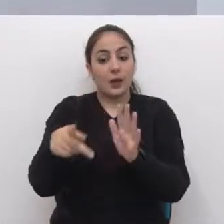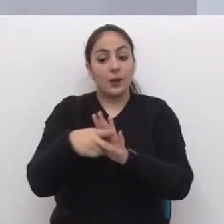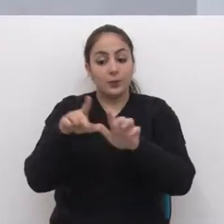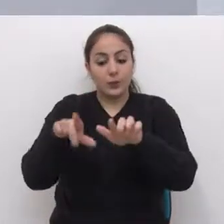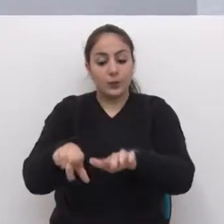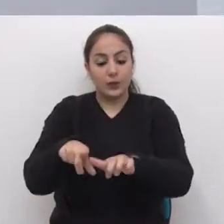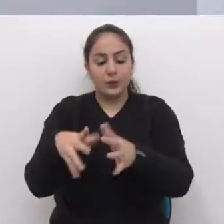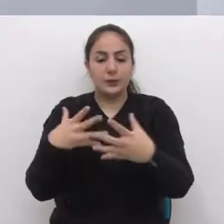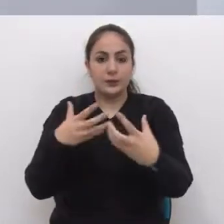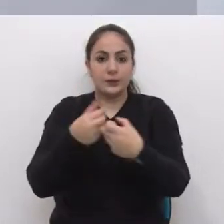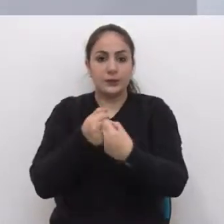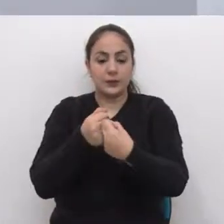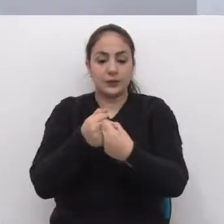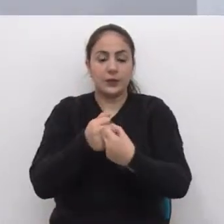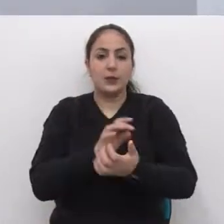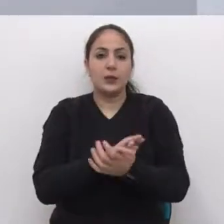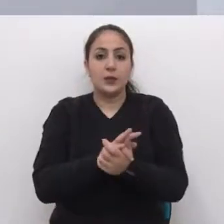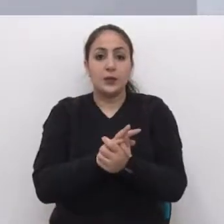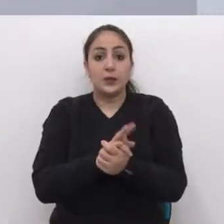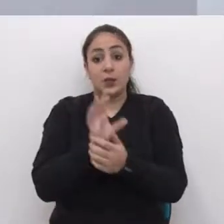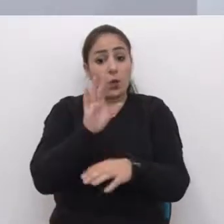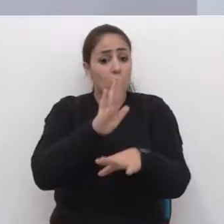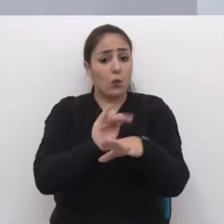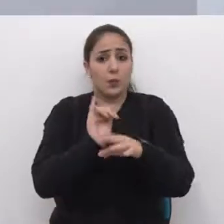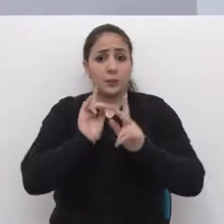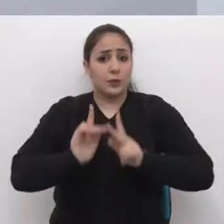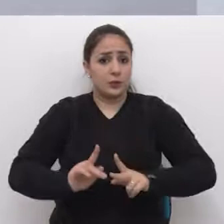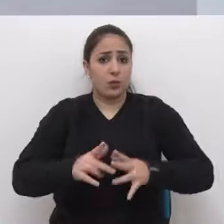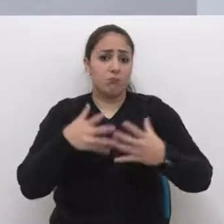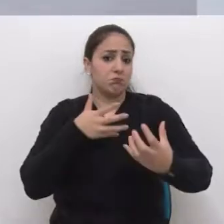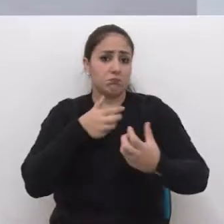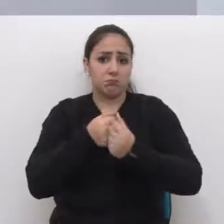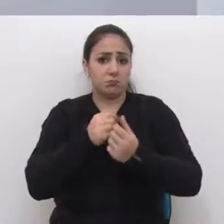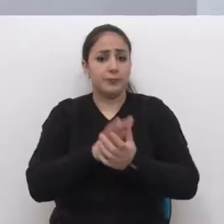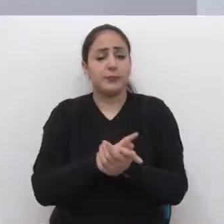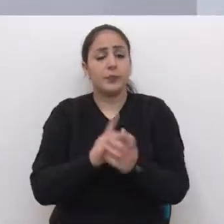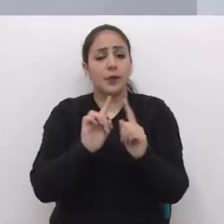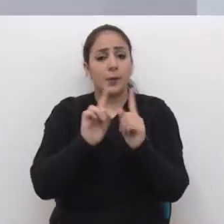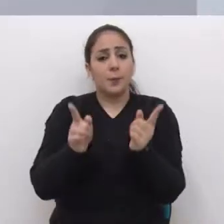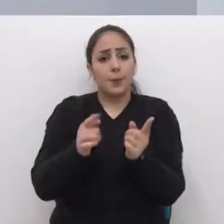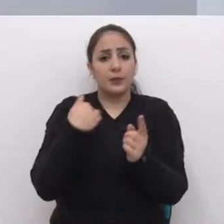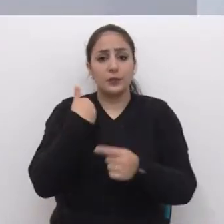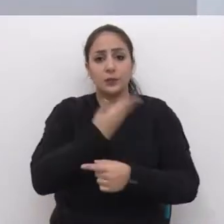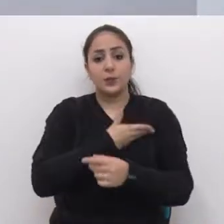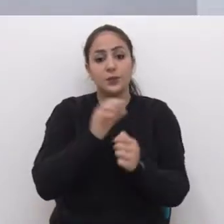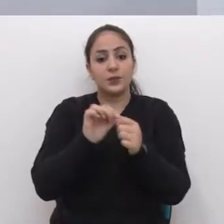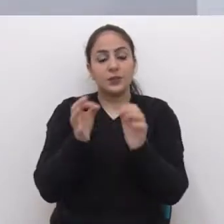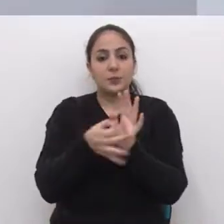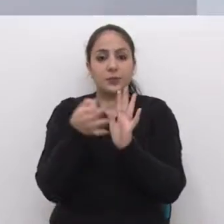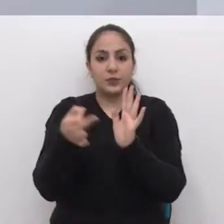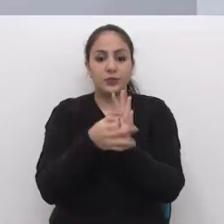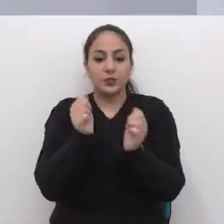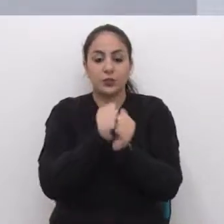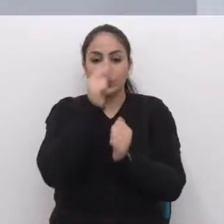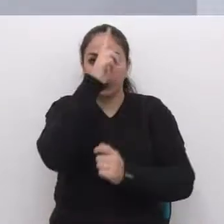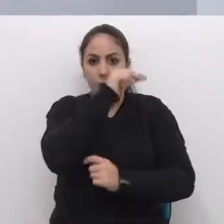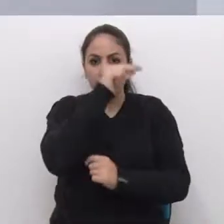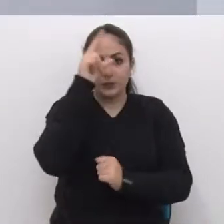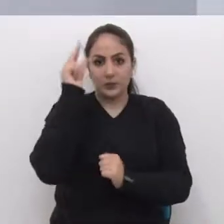alguns acidentes, né? Não por culpa das pessoas, porque é acidente. E com base nisso a gente resolveu fazer uma indicação para o poder público,